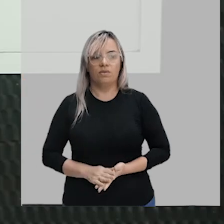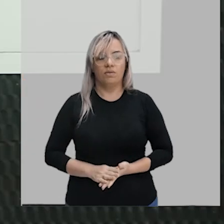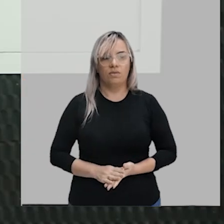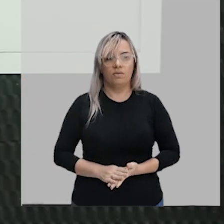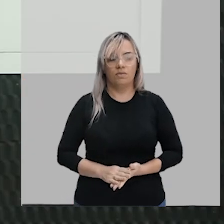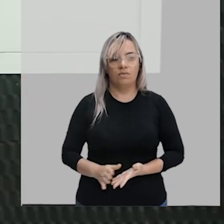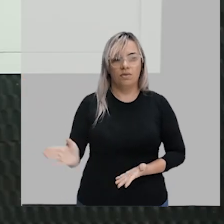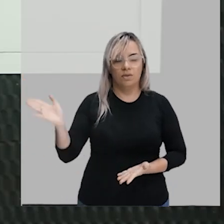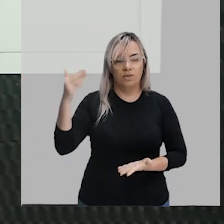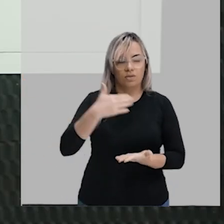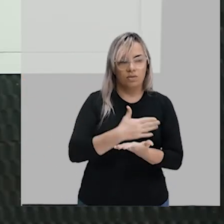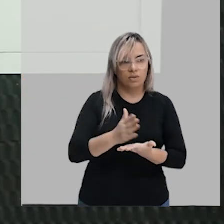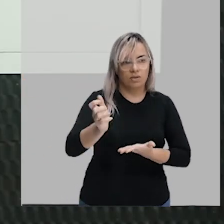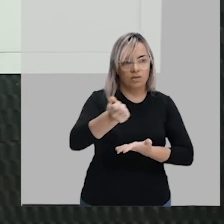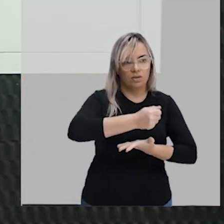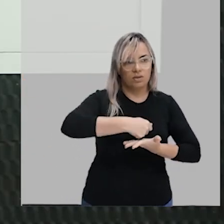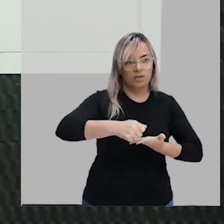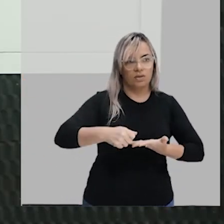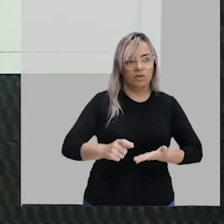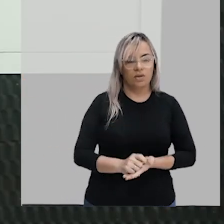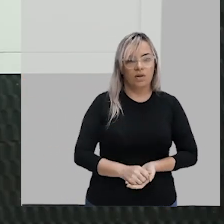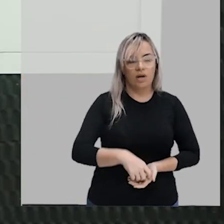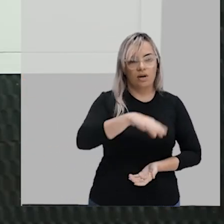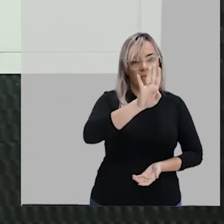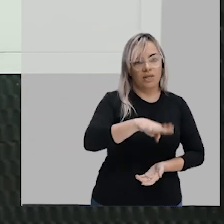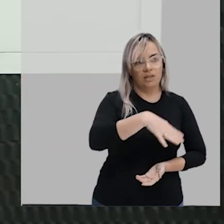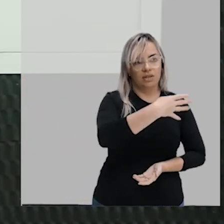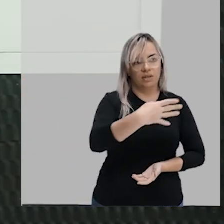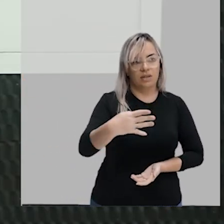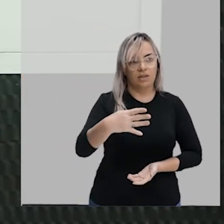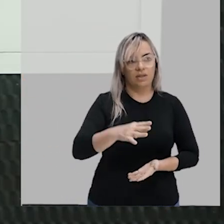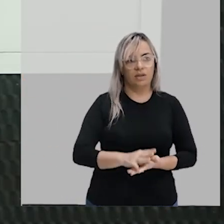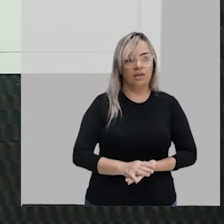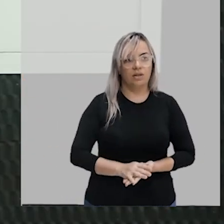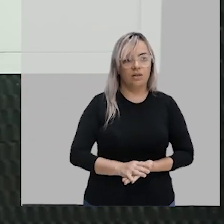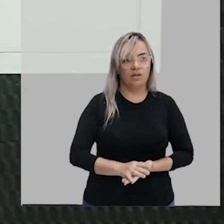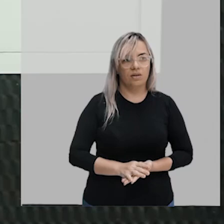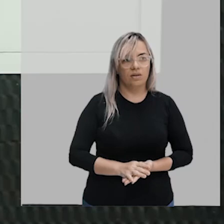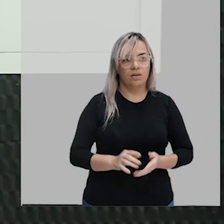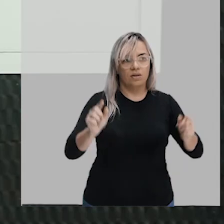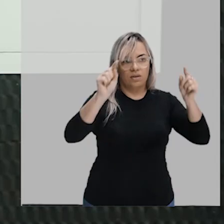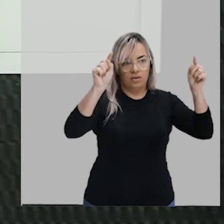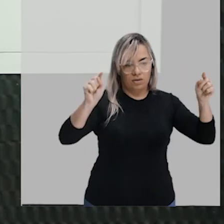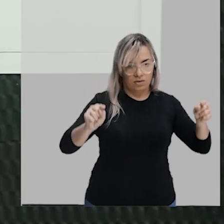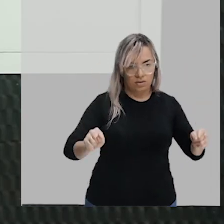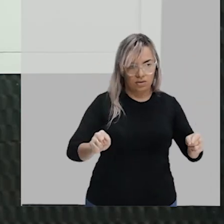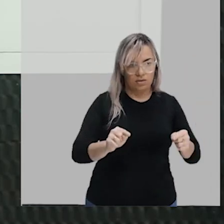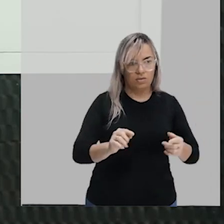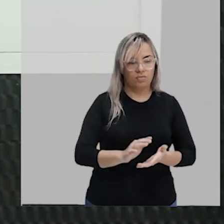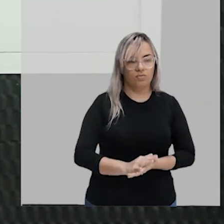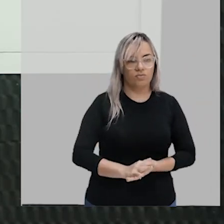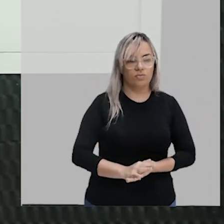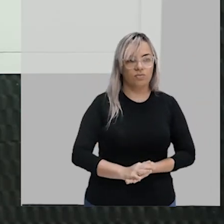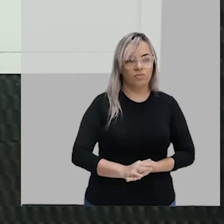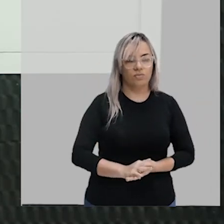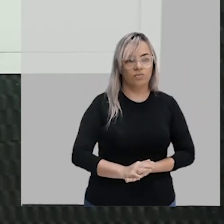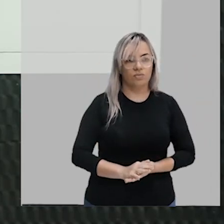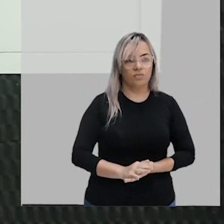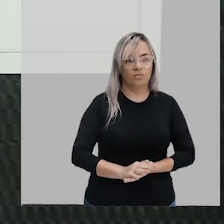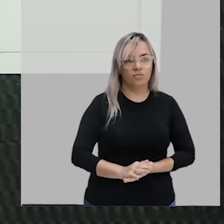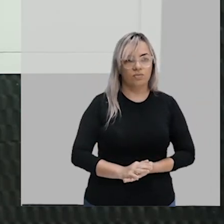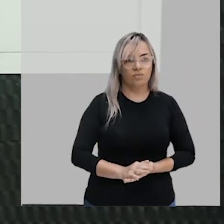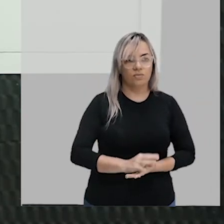3, 2 e 4. Essa matriz A, eu vou multiplicar pela matriz